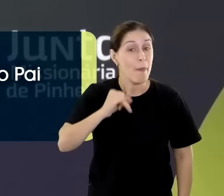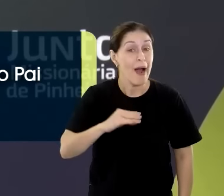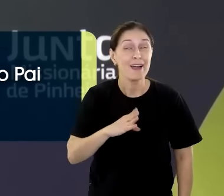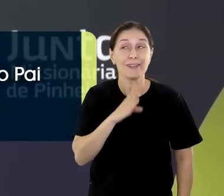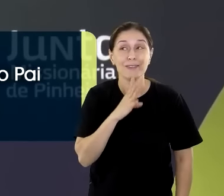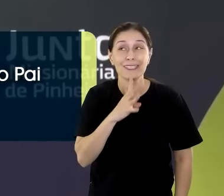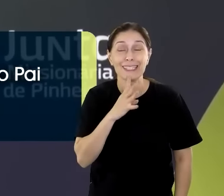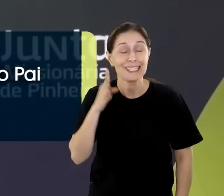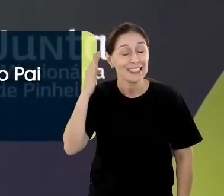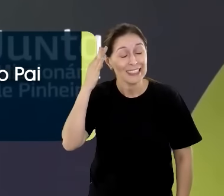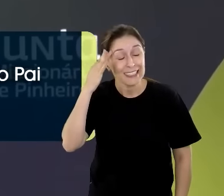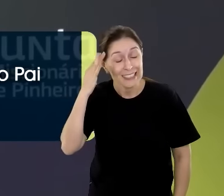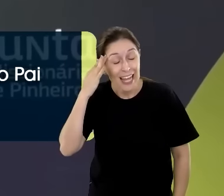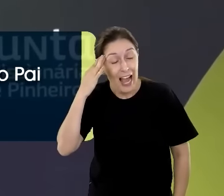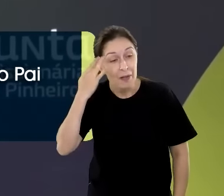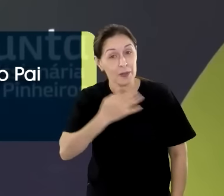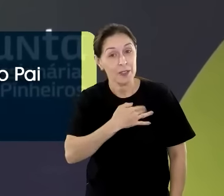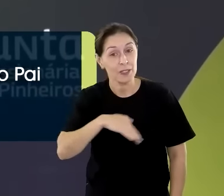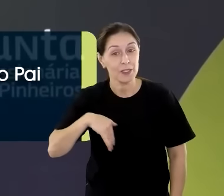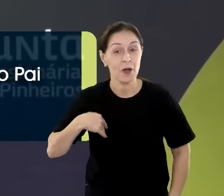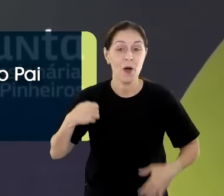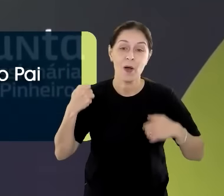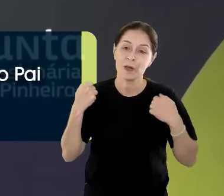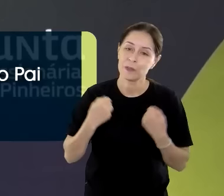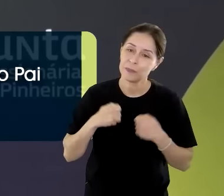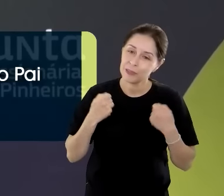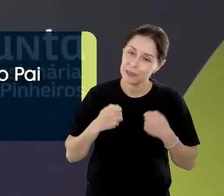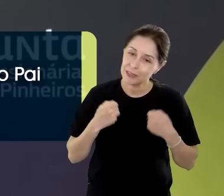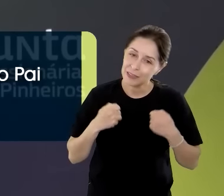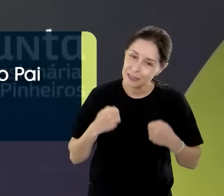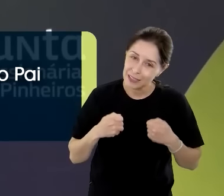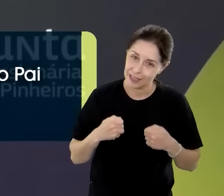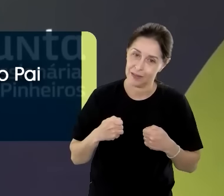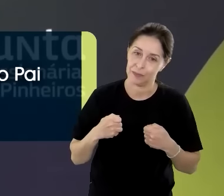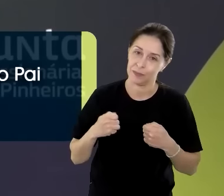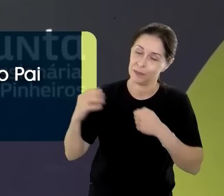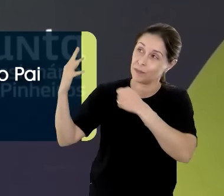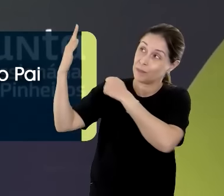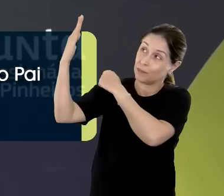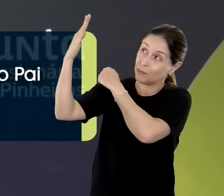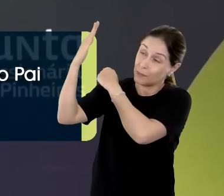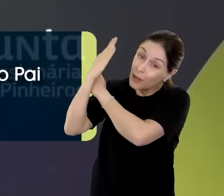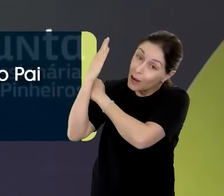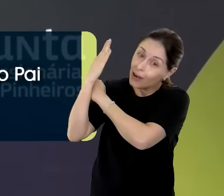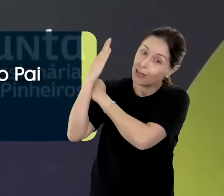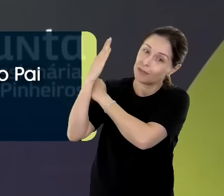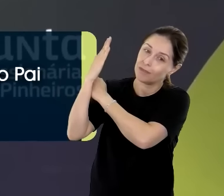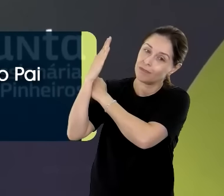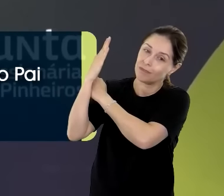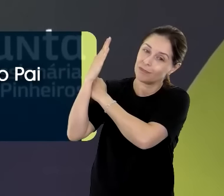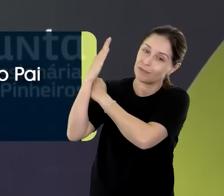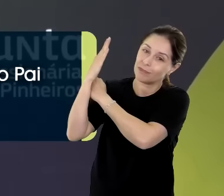Deus? Quem é o seu Pai? Quão grande Ele é? Quão poderoso Ele é?